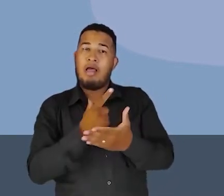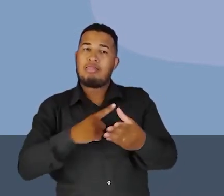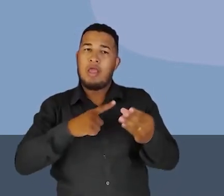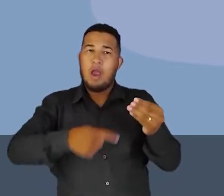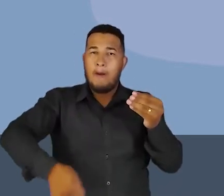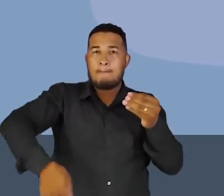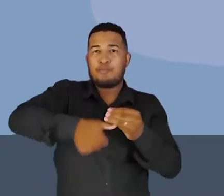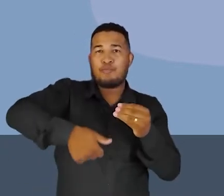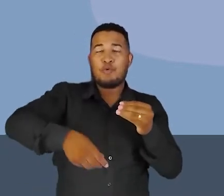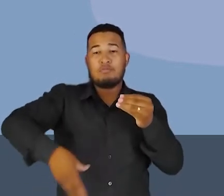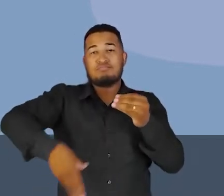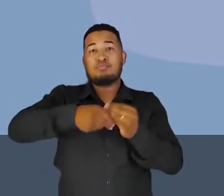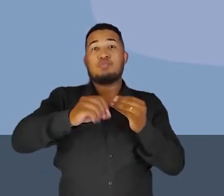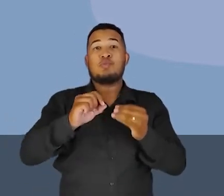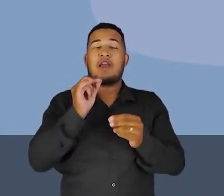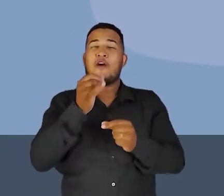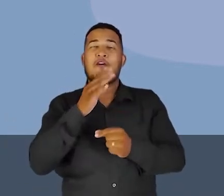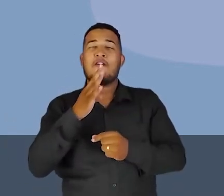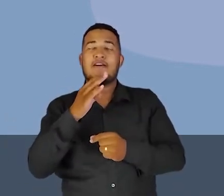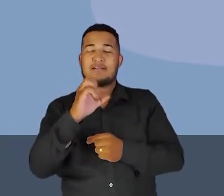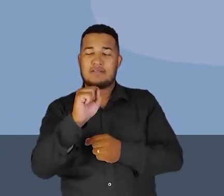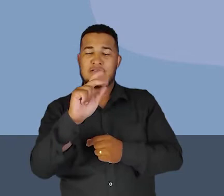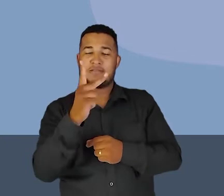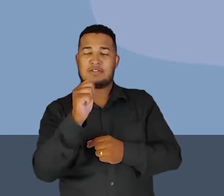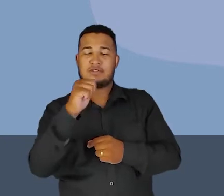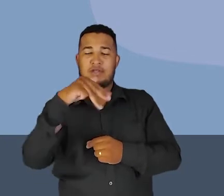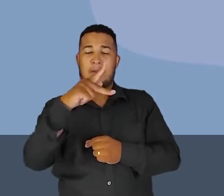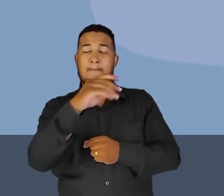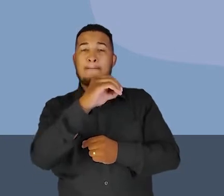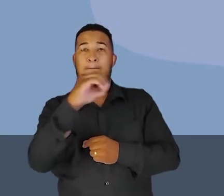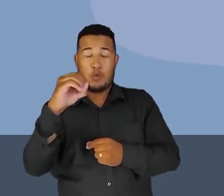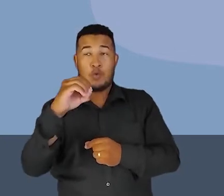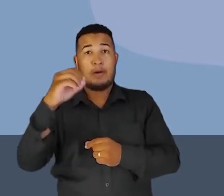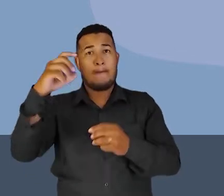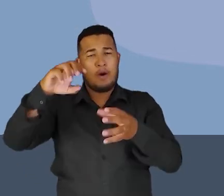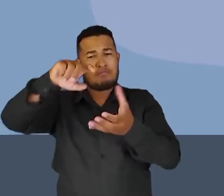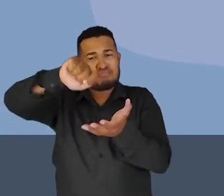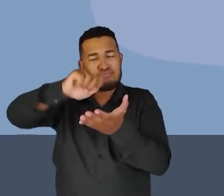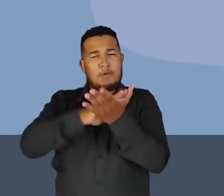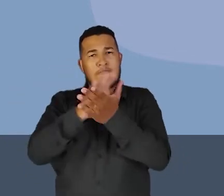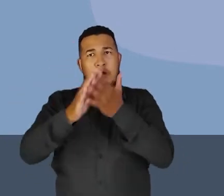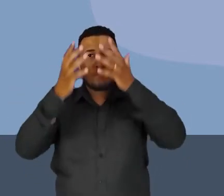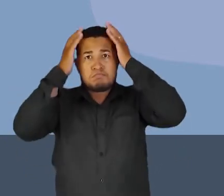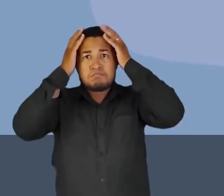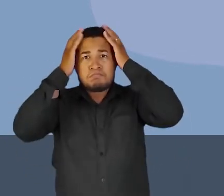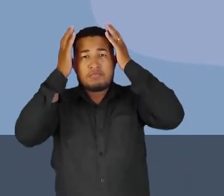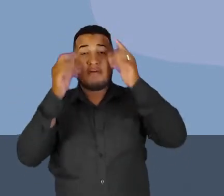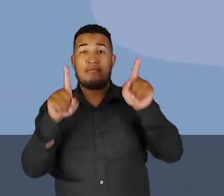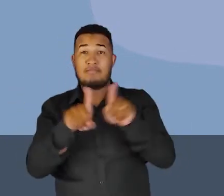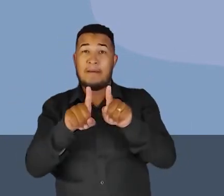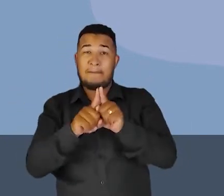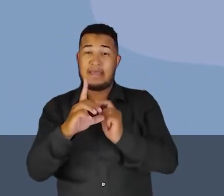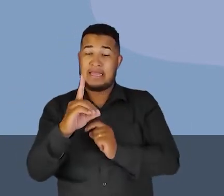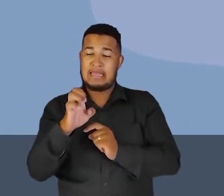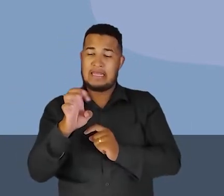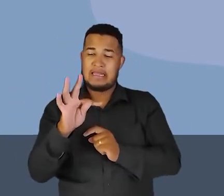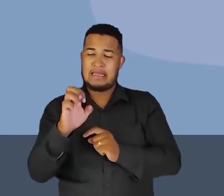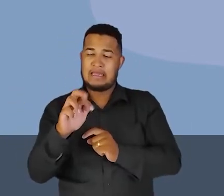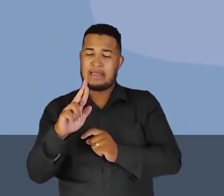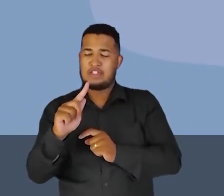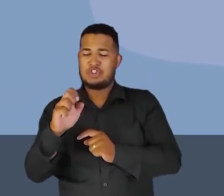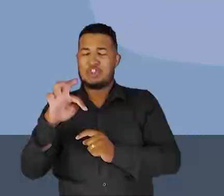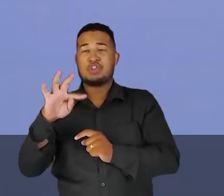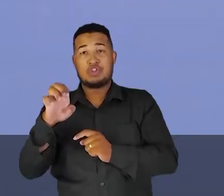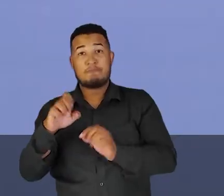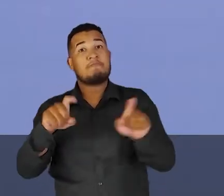é usado na indústria de papel, é usado também na fabricação de detergente e também como soro fisiológico.